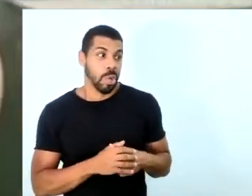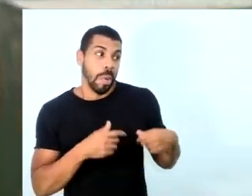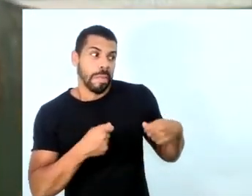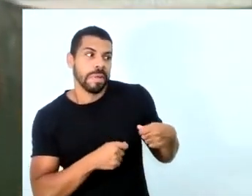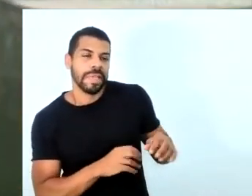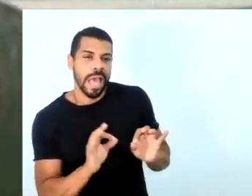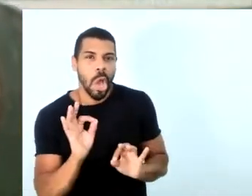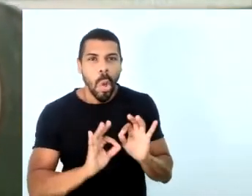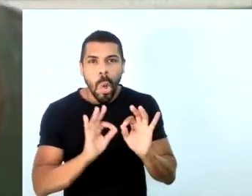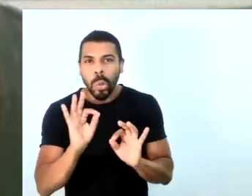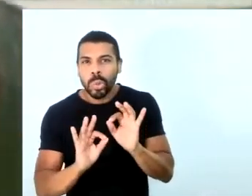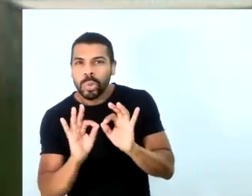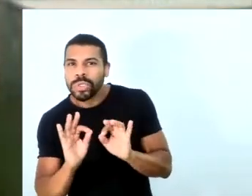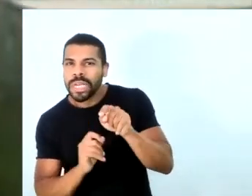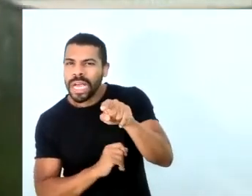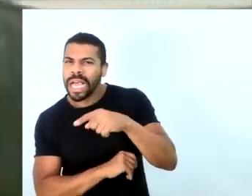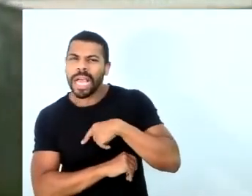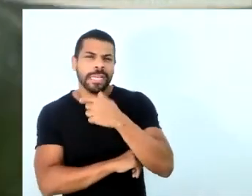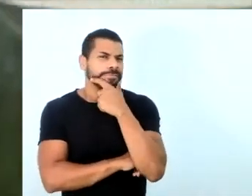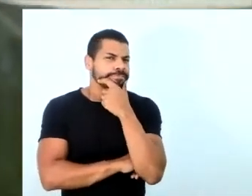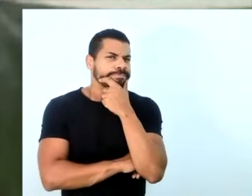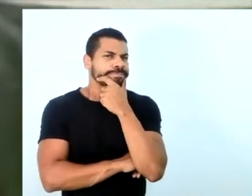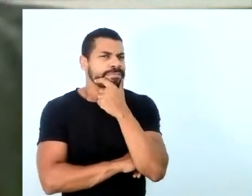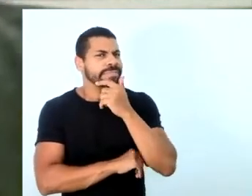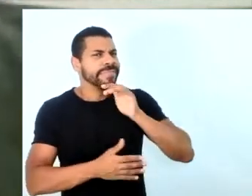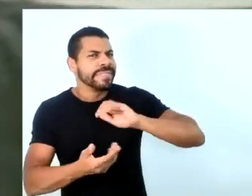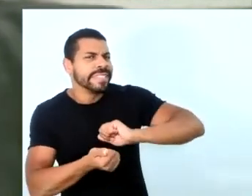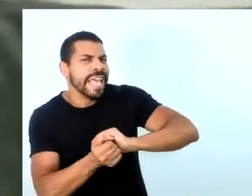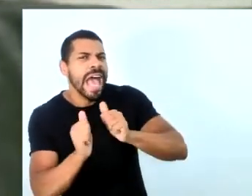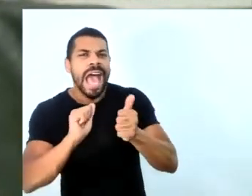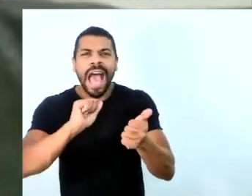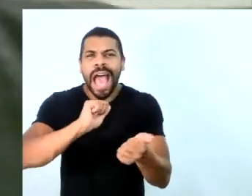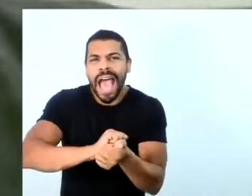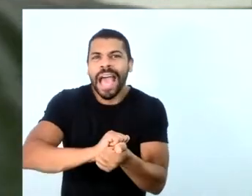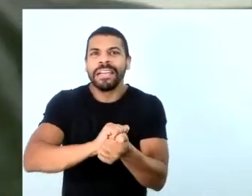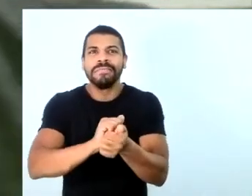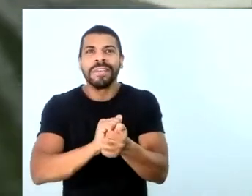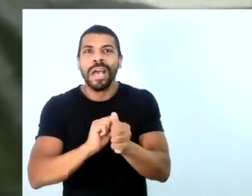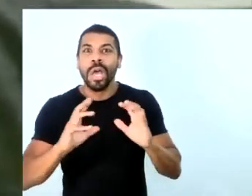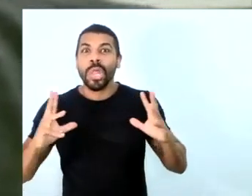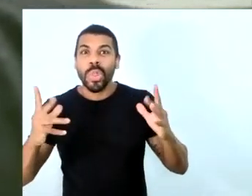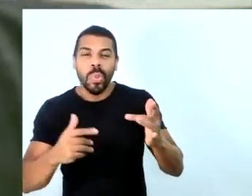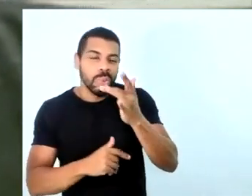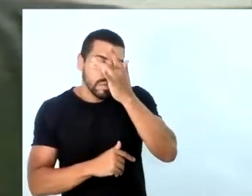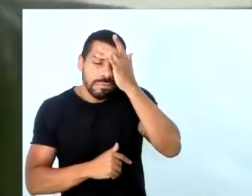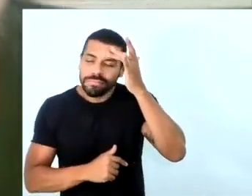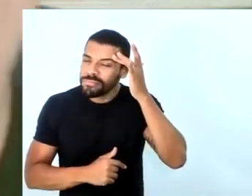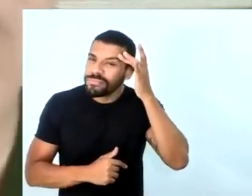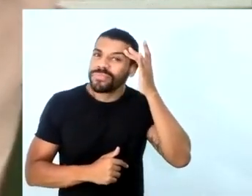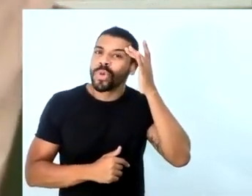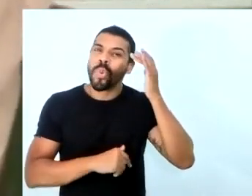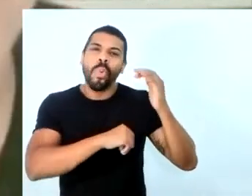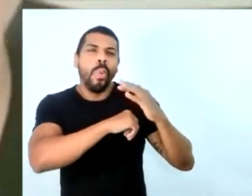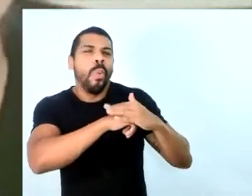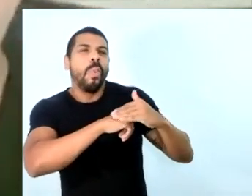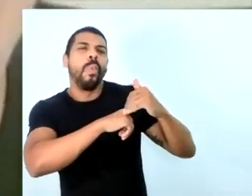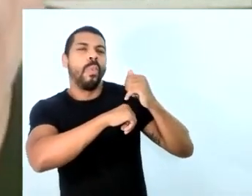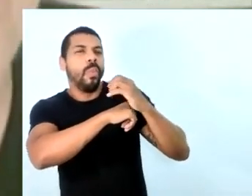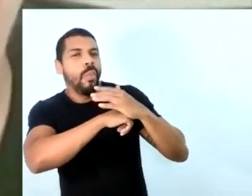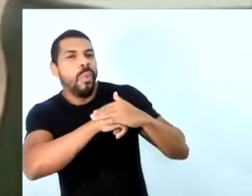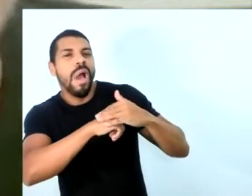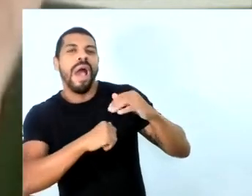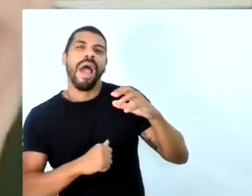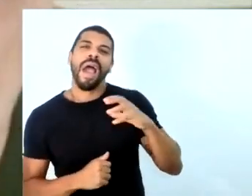post-its ali porque precisa se organizar. Parece que você consegue contaminar, contagiar tudo de um